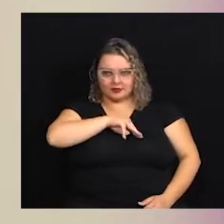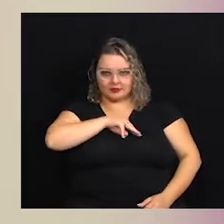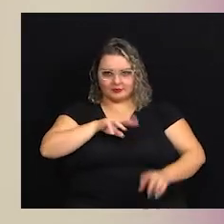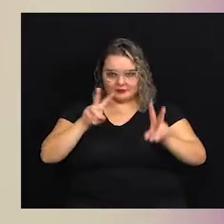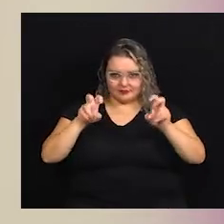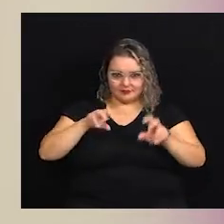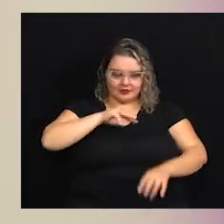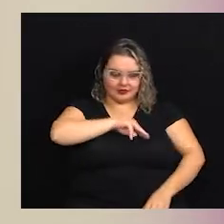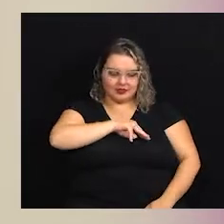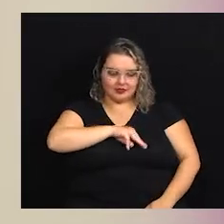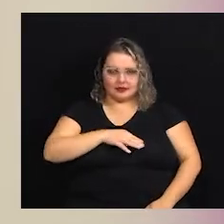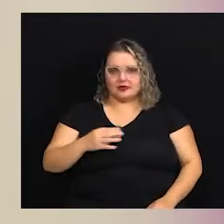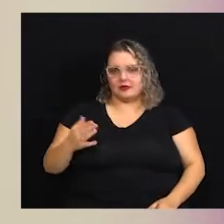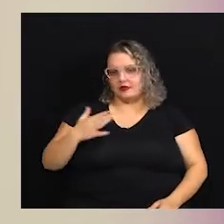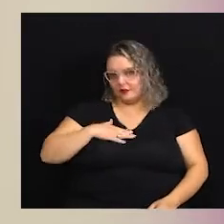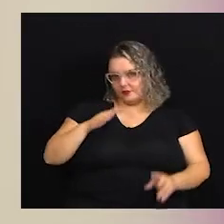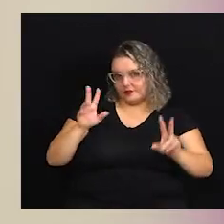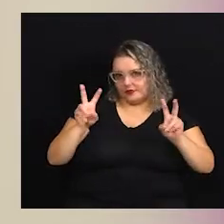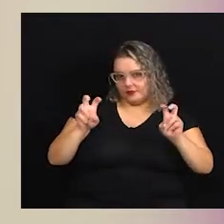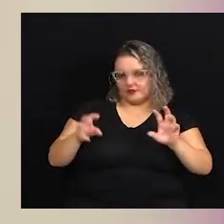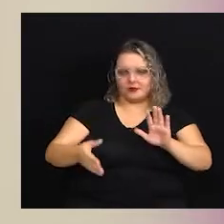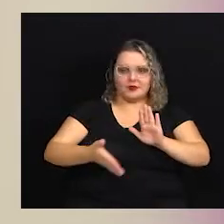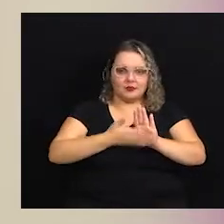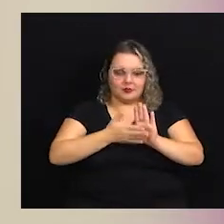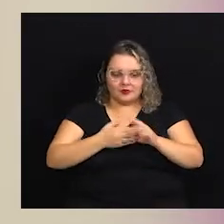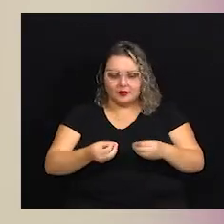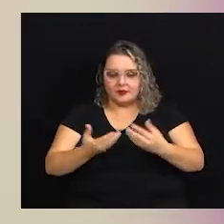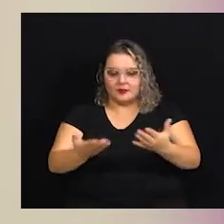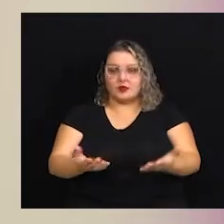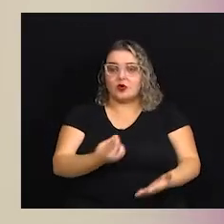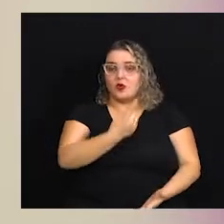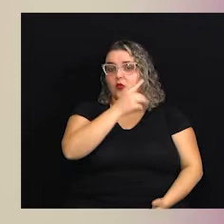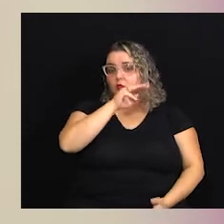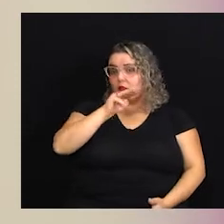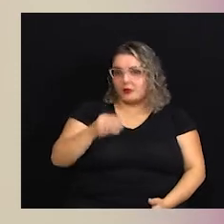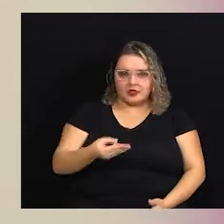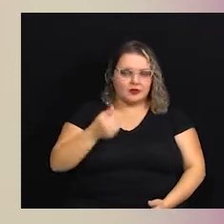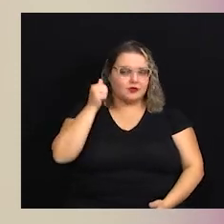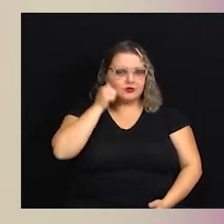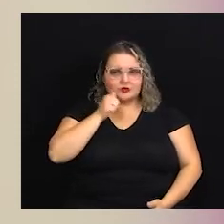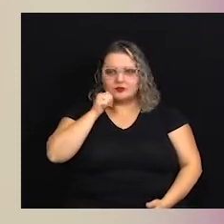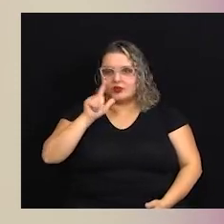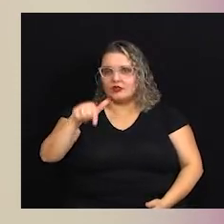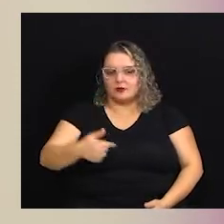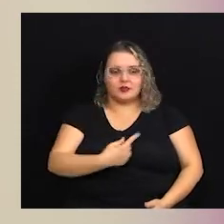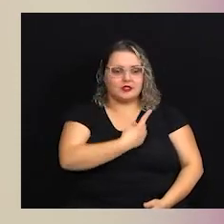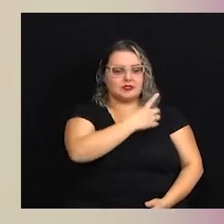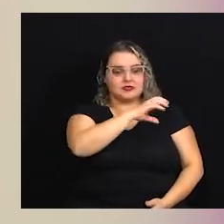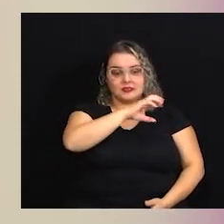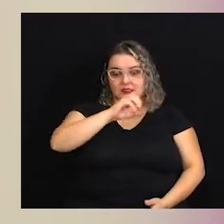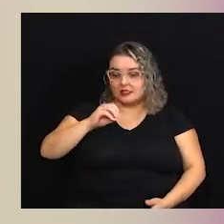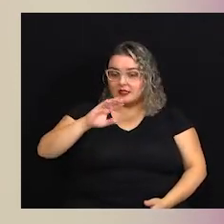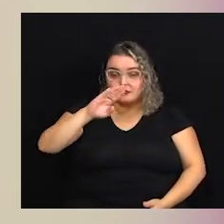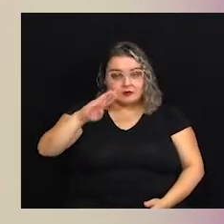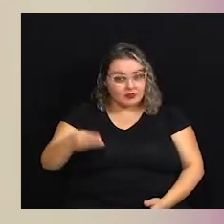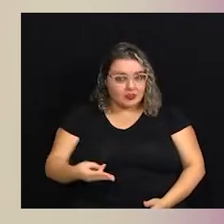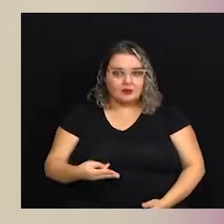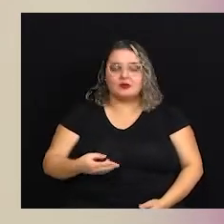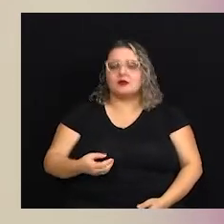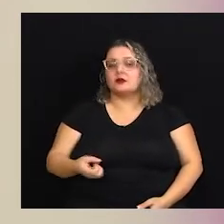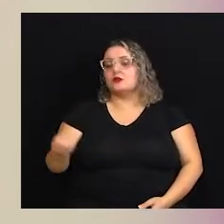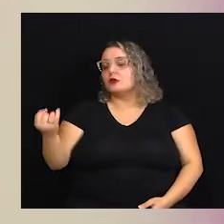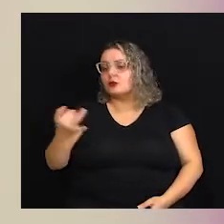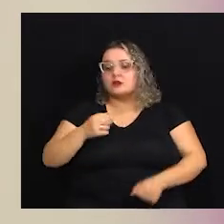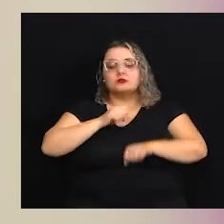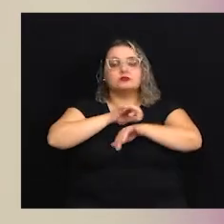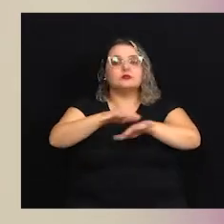minha missão, né, o meu propósito é levar esse conhecimento para 1 milhão de mulheres, aí depois 100 milhões de mulheres, o quanto